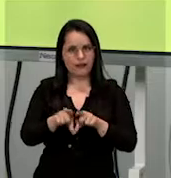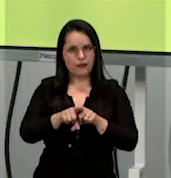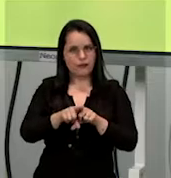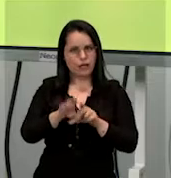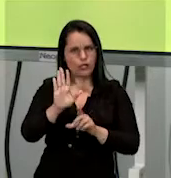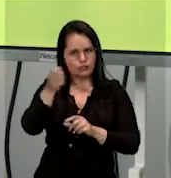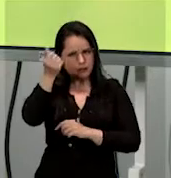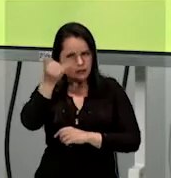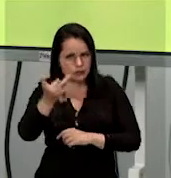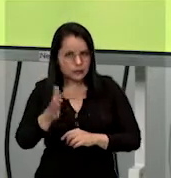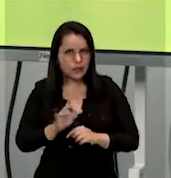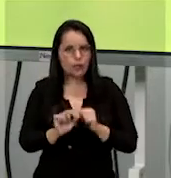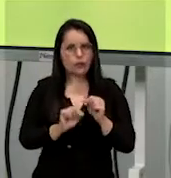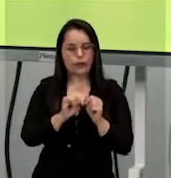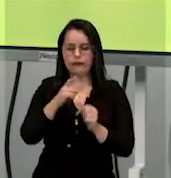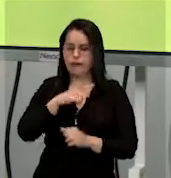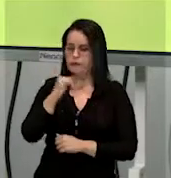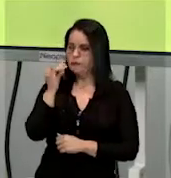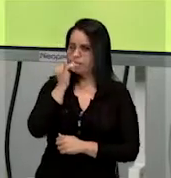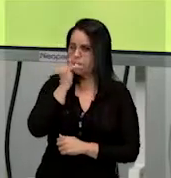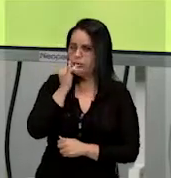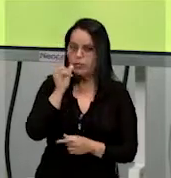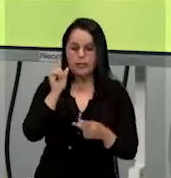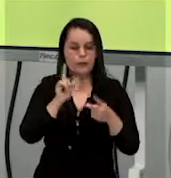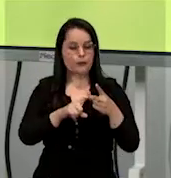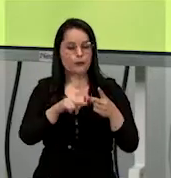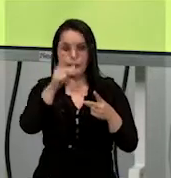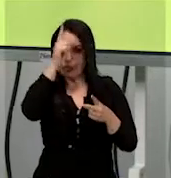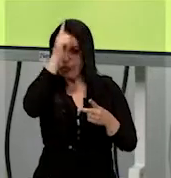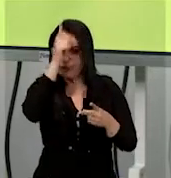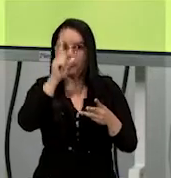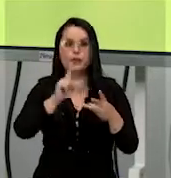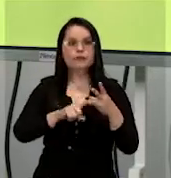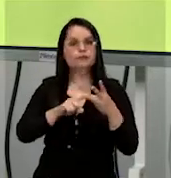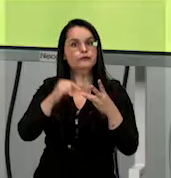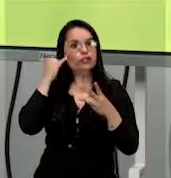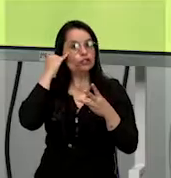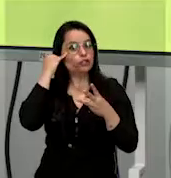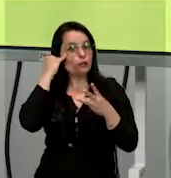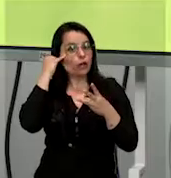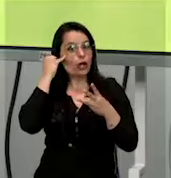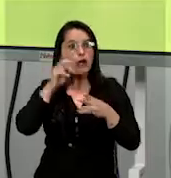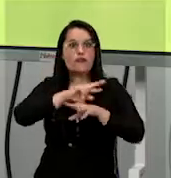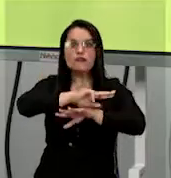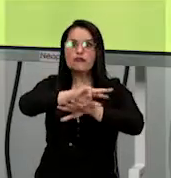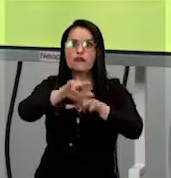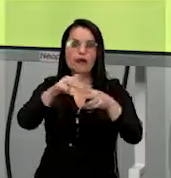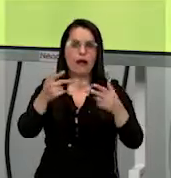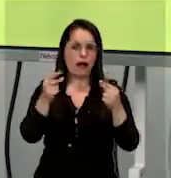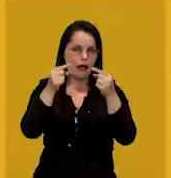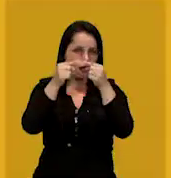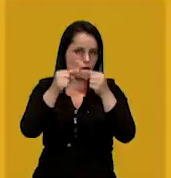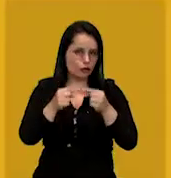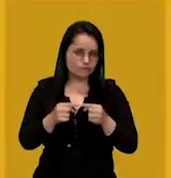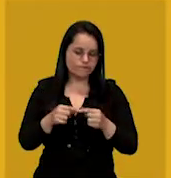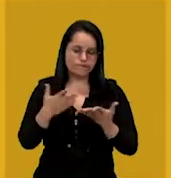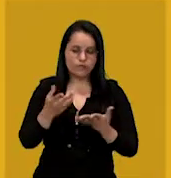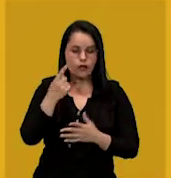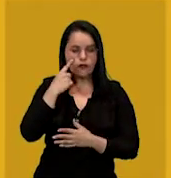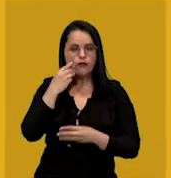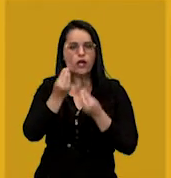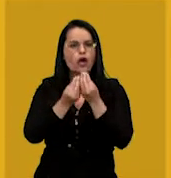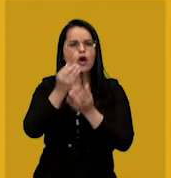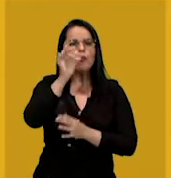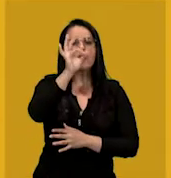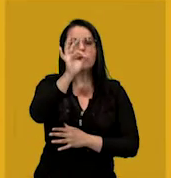minutos atrás, italianos, alemães, japoneses. Então, vamos ver o